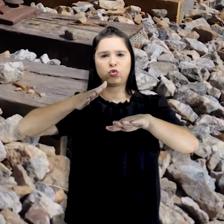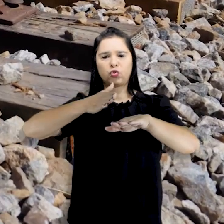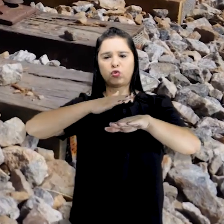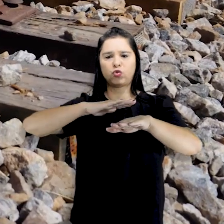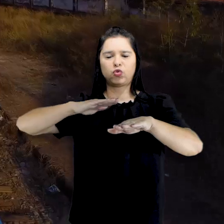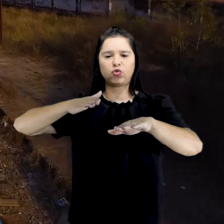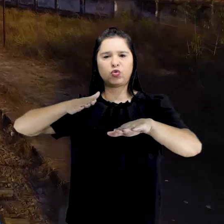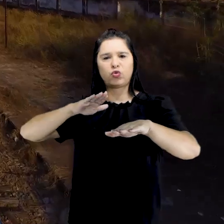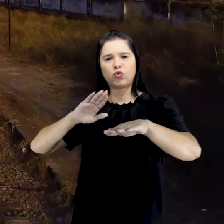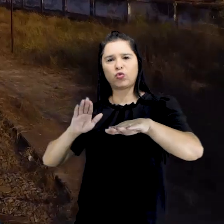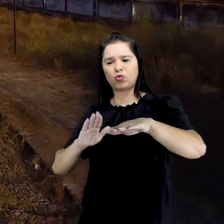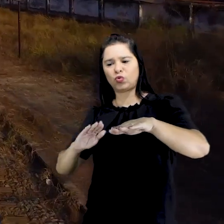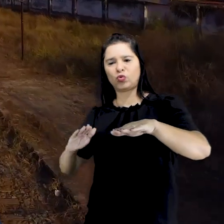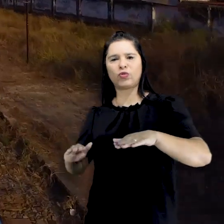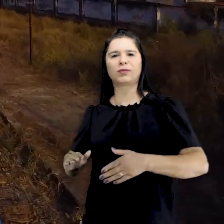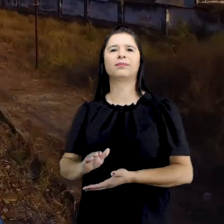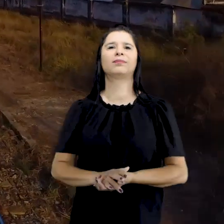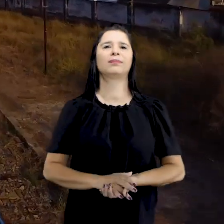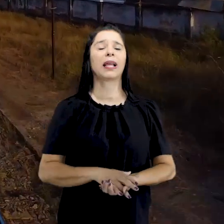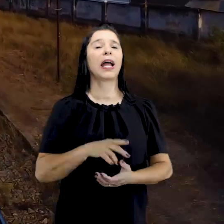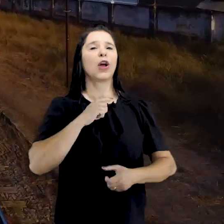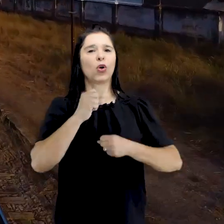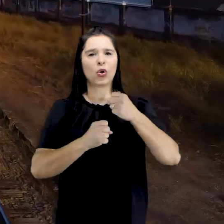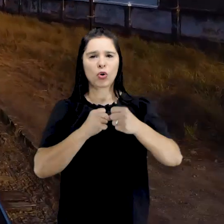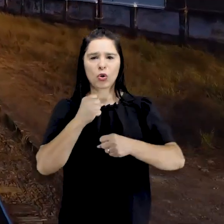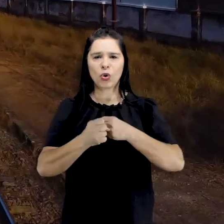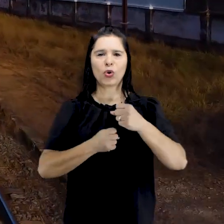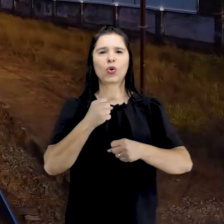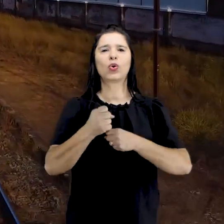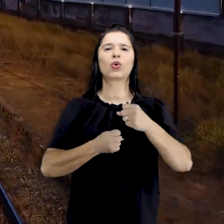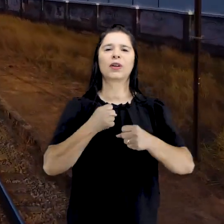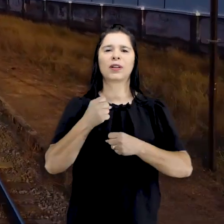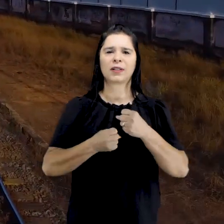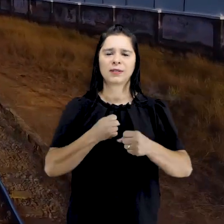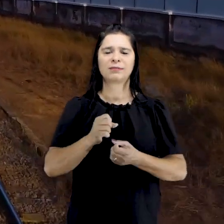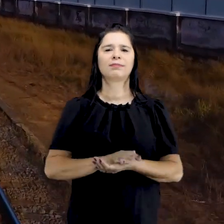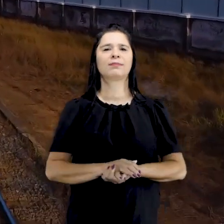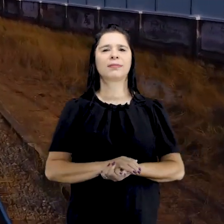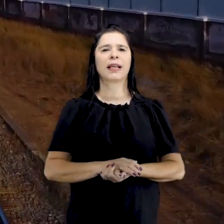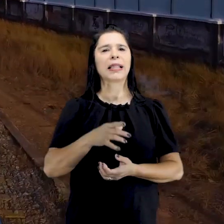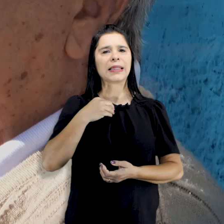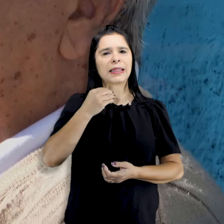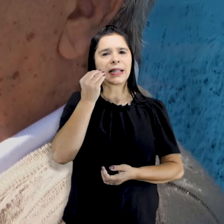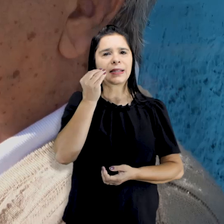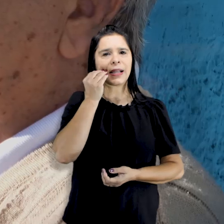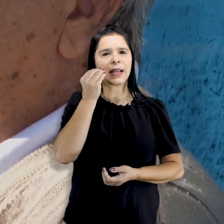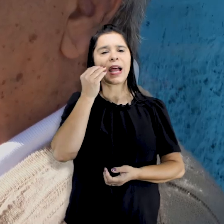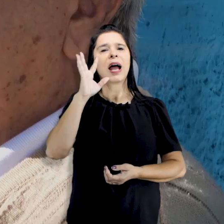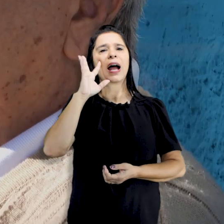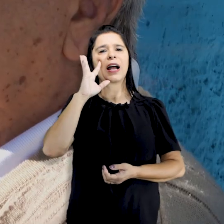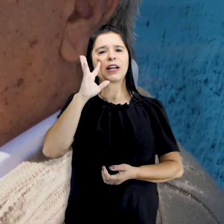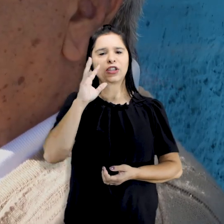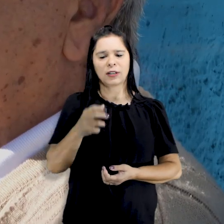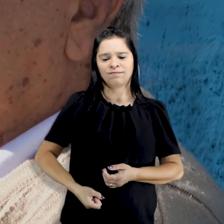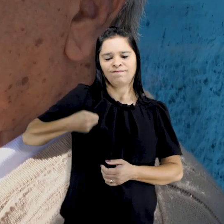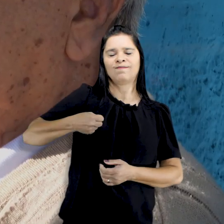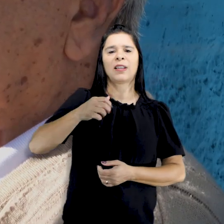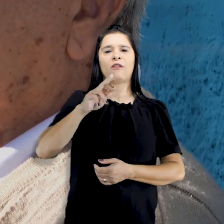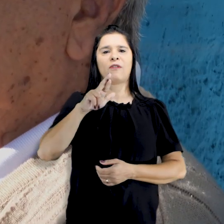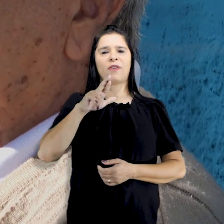abaixo. Eu corri atrás, deixei o alto parado no freio e subi nela, achando que os freios